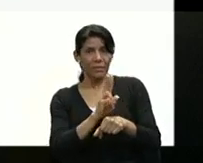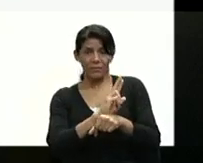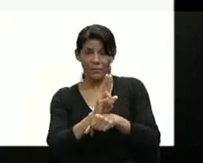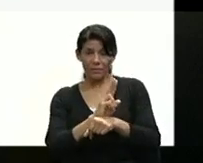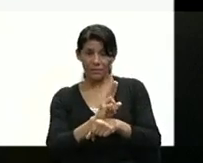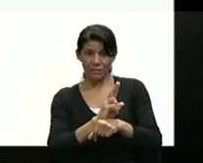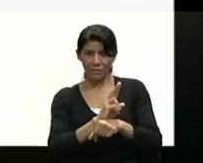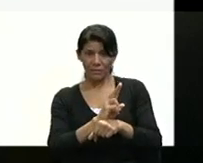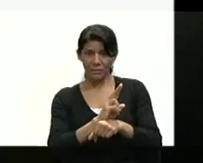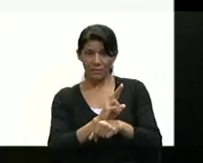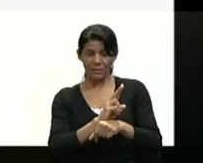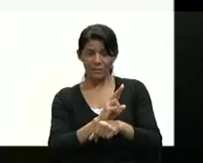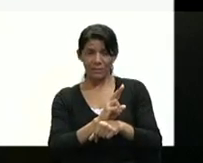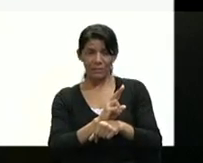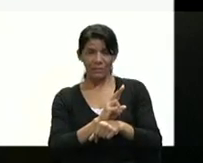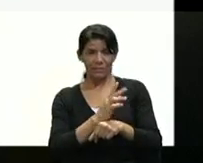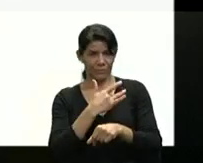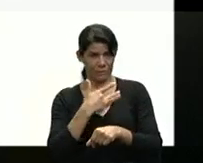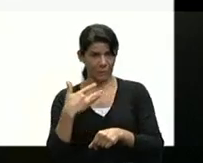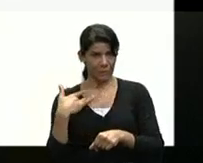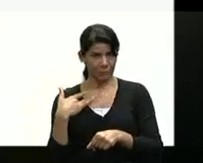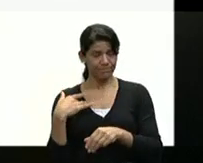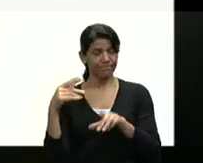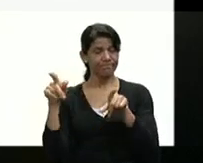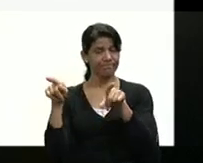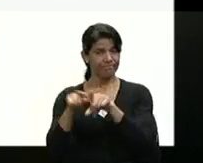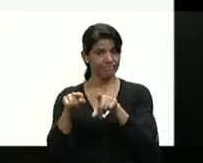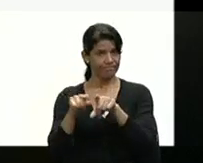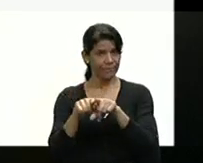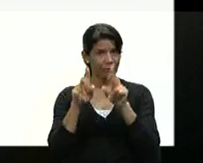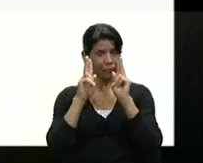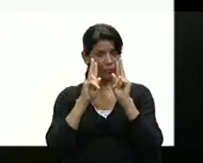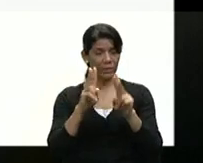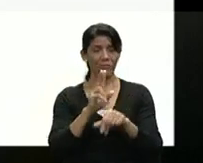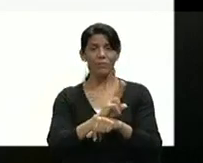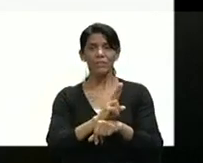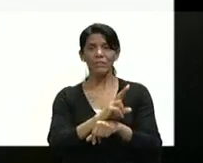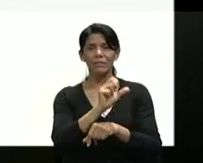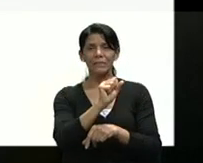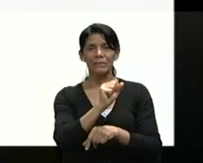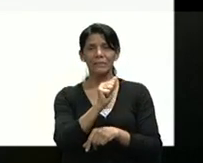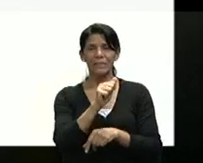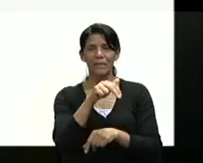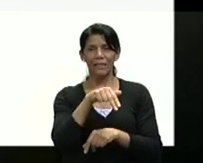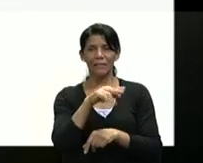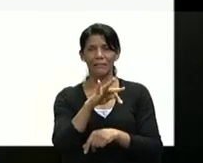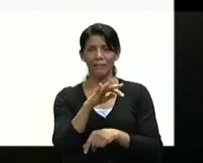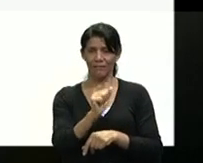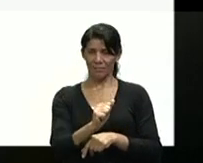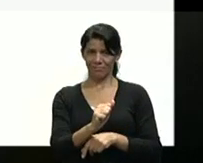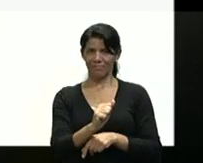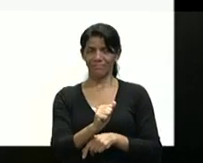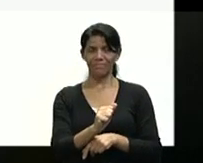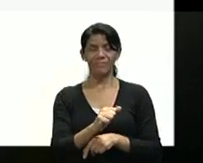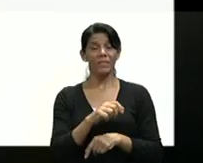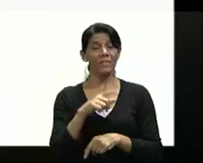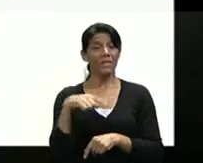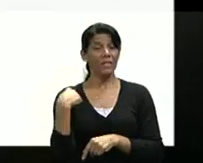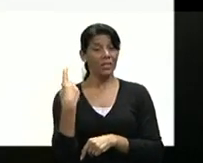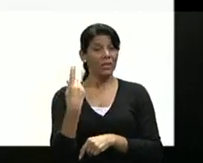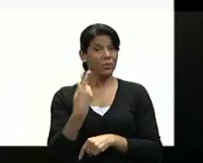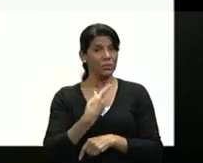que nós já veremos como ela trabalha. Não vamos passar com o carro na frente dos bois. Então,